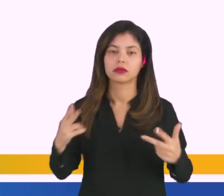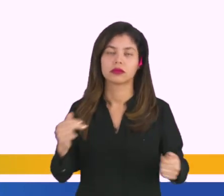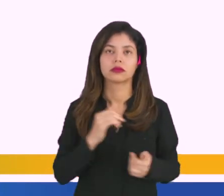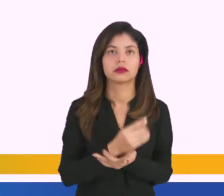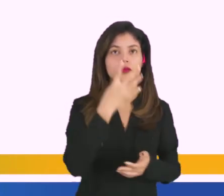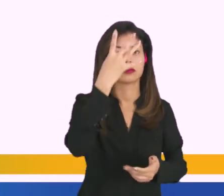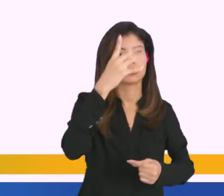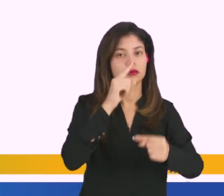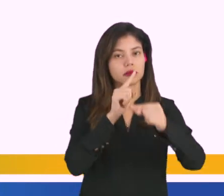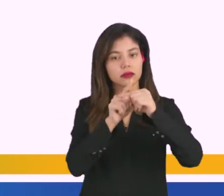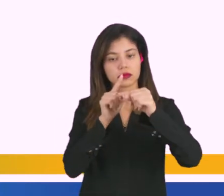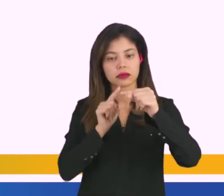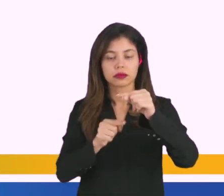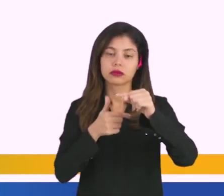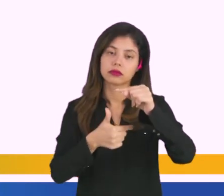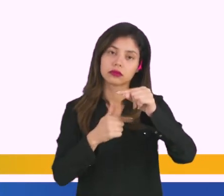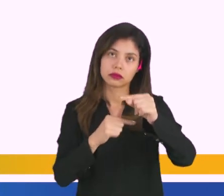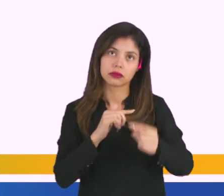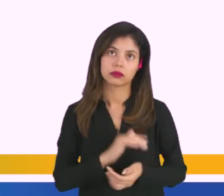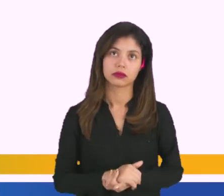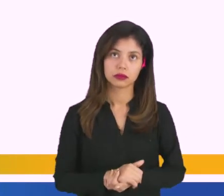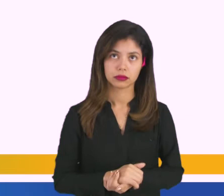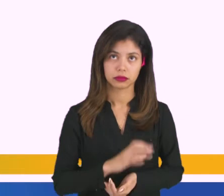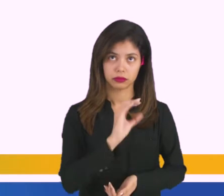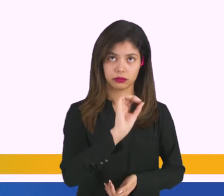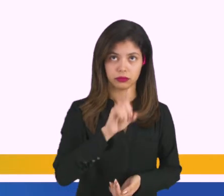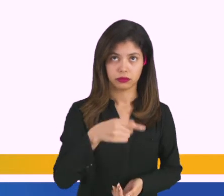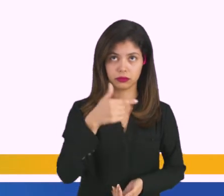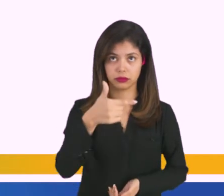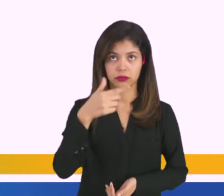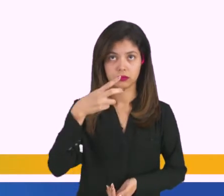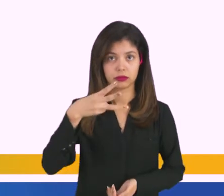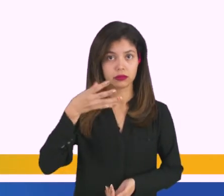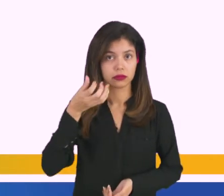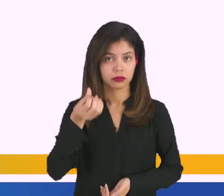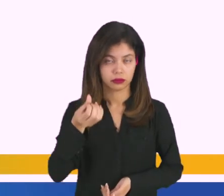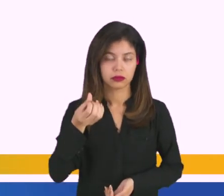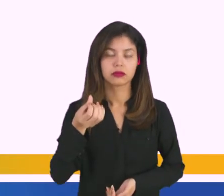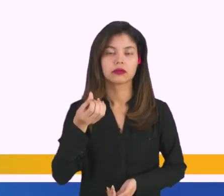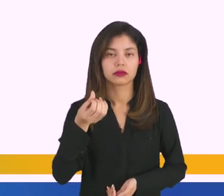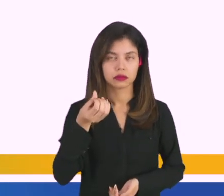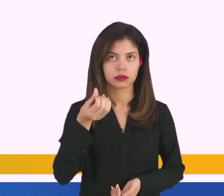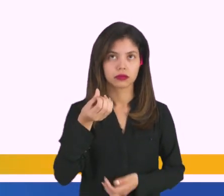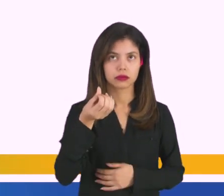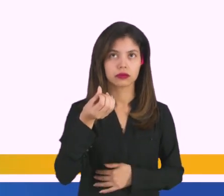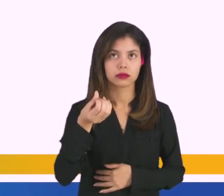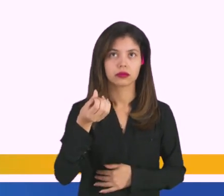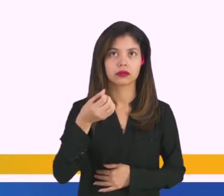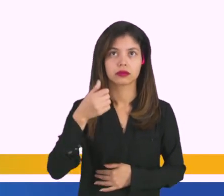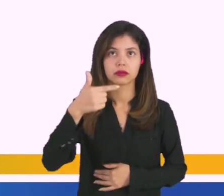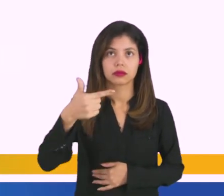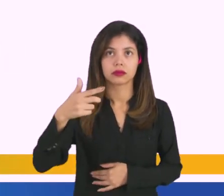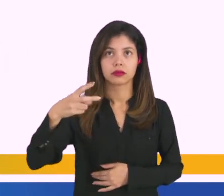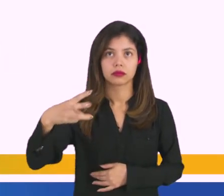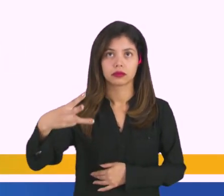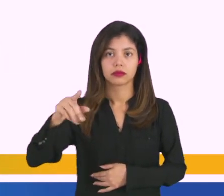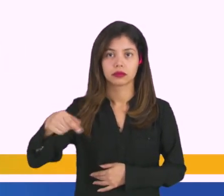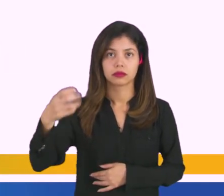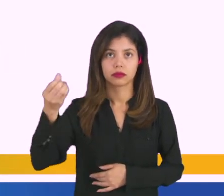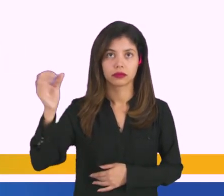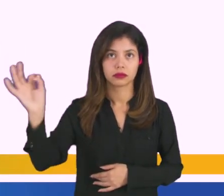coisa né vamo a quantidade de gols Marcados pelo do do pelo total de gols Então vamos chegar no percentual de